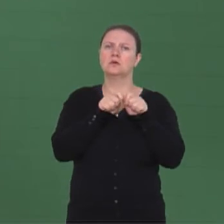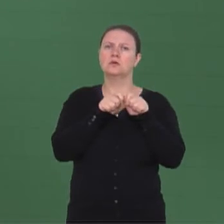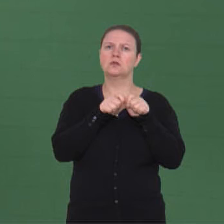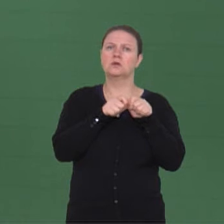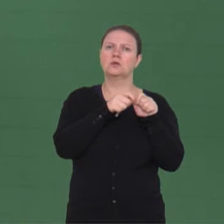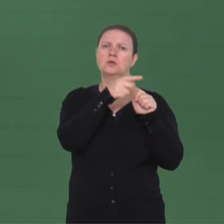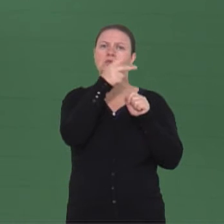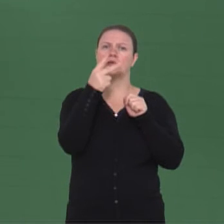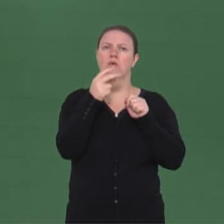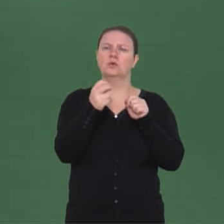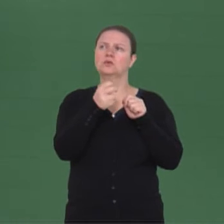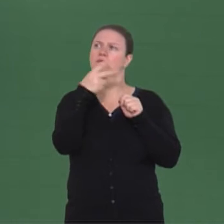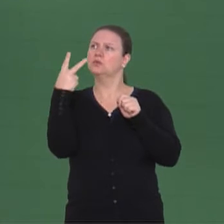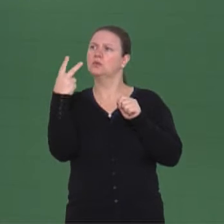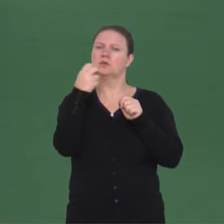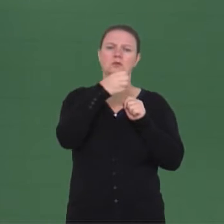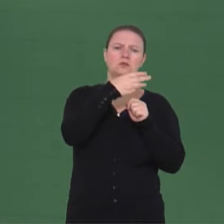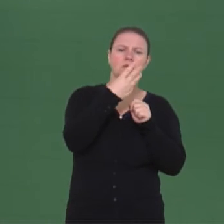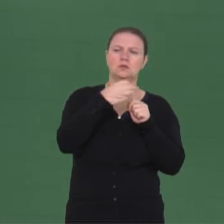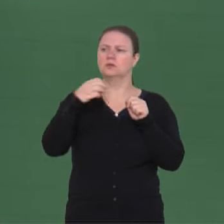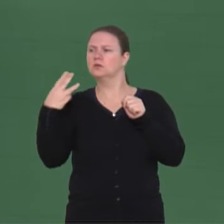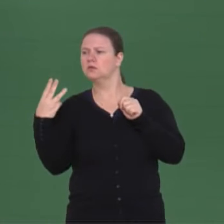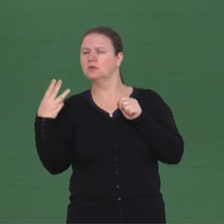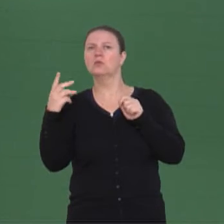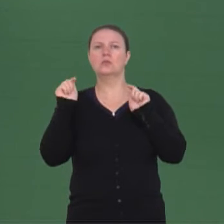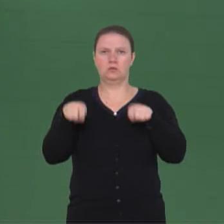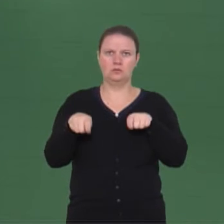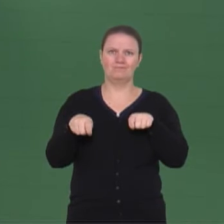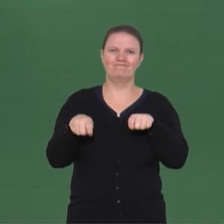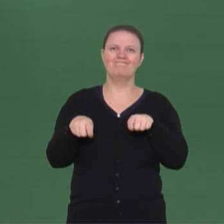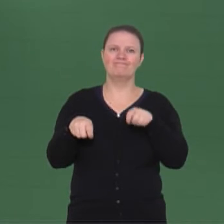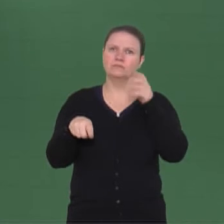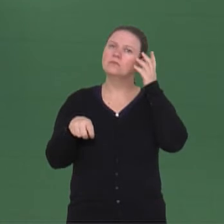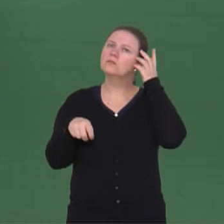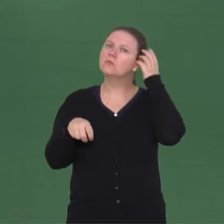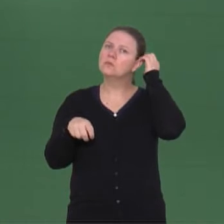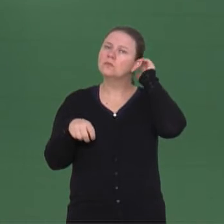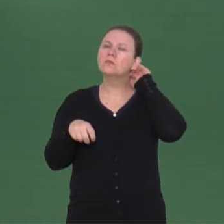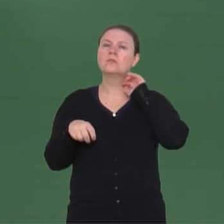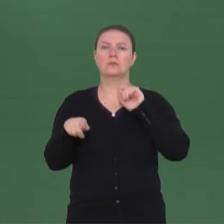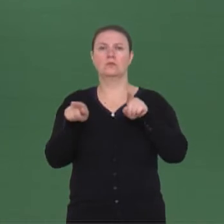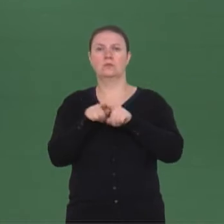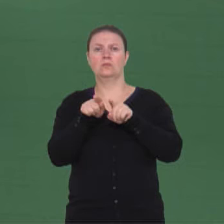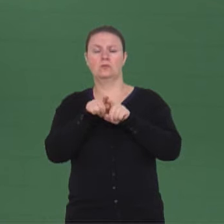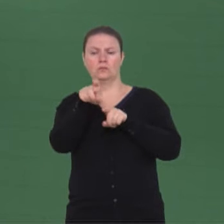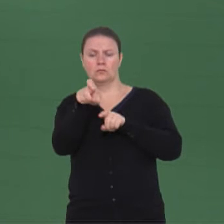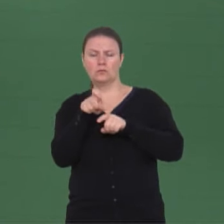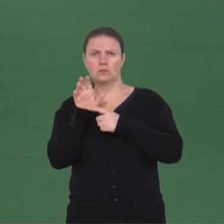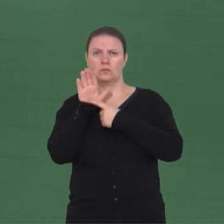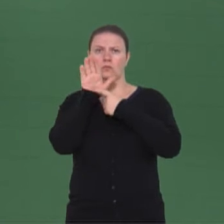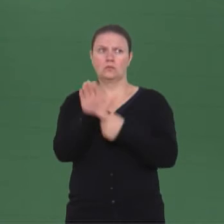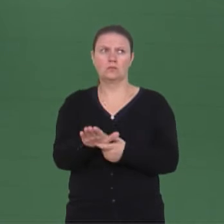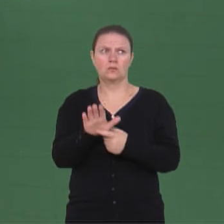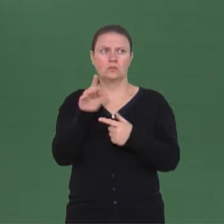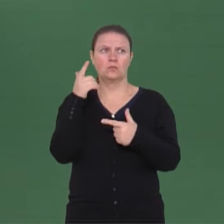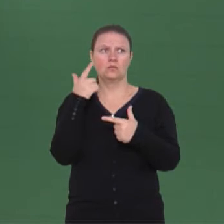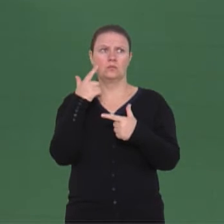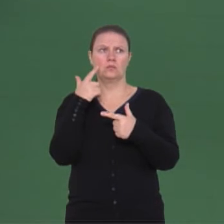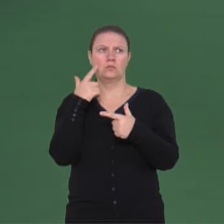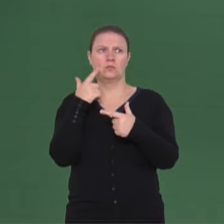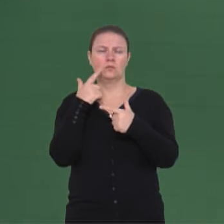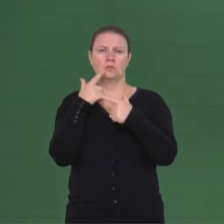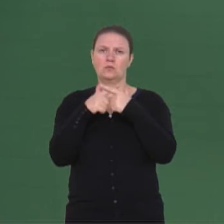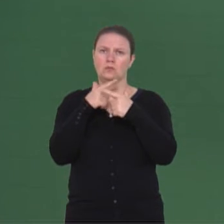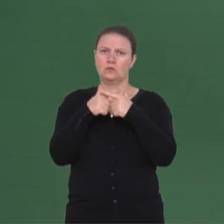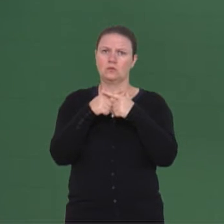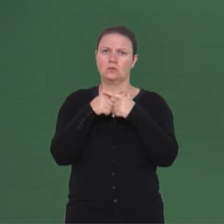trios. Olha aqui, nesse primeiro aqui eu tenho em comum o x. Coloco o x em evidência, multiplico por m mais 3n.